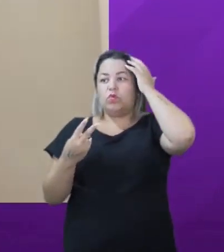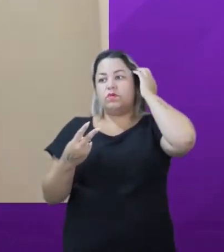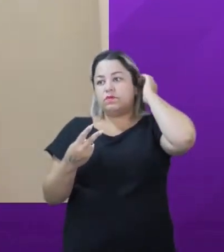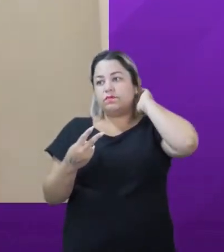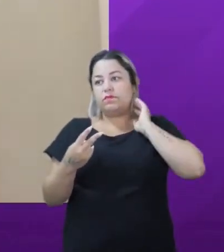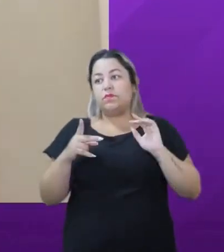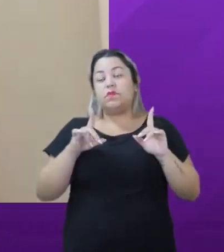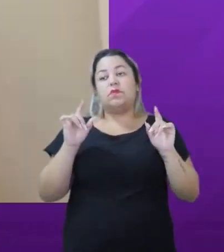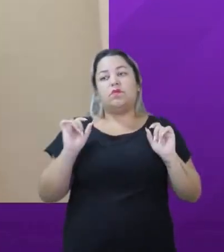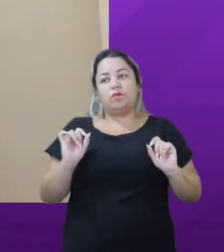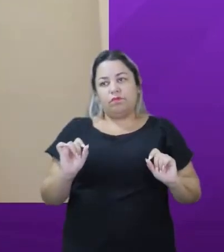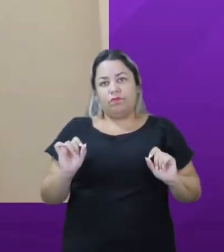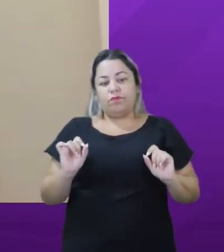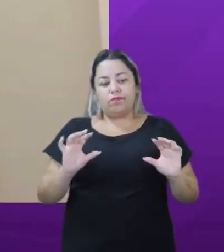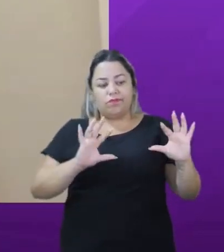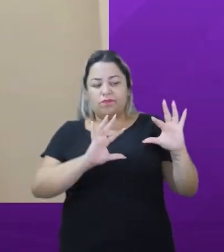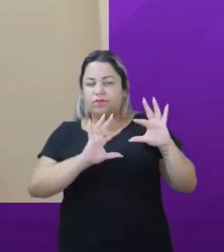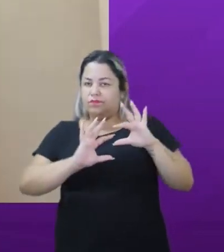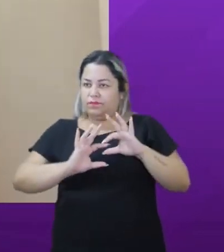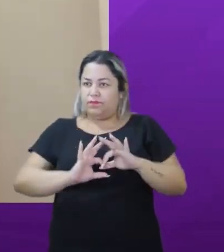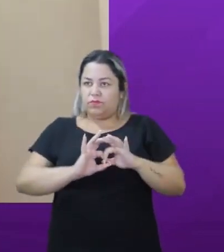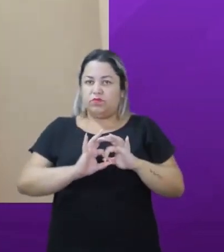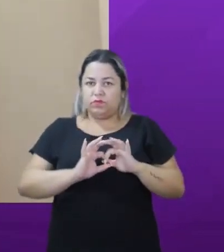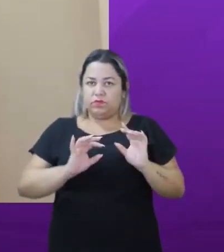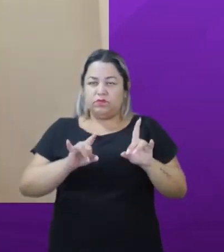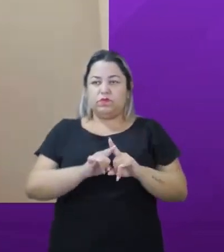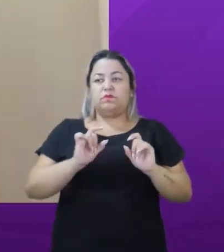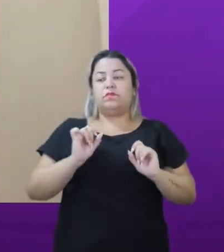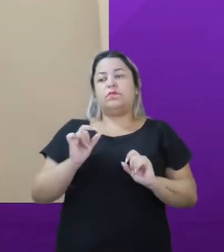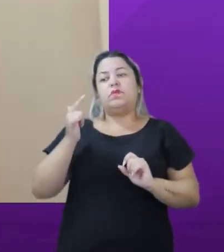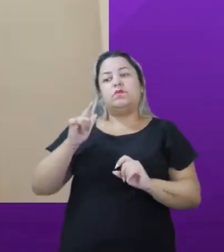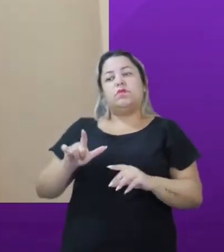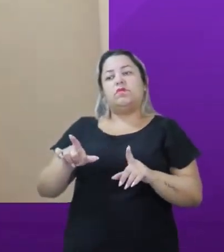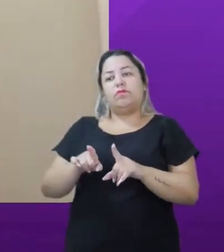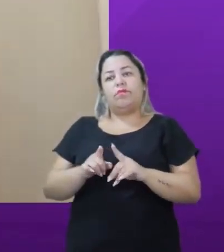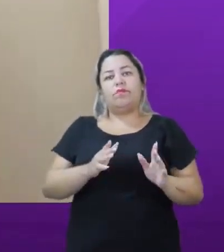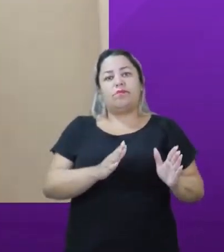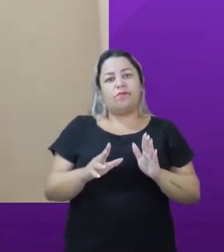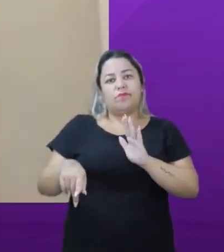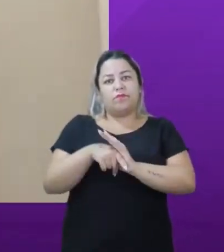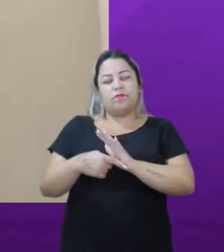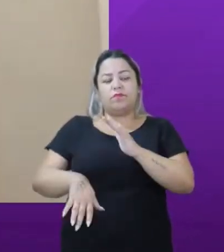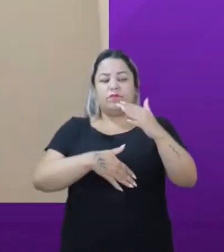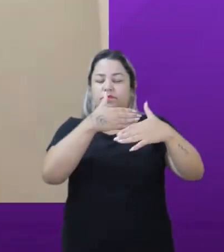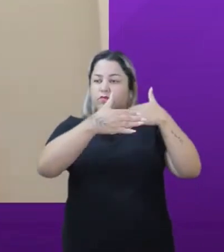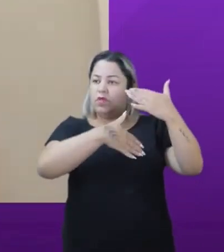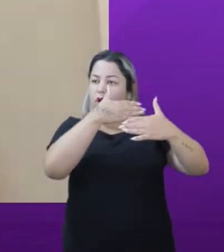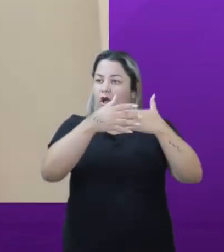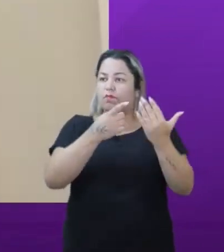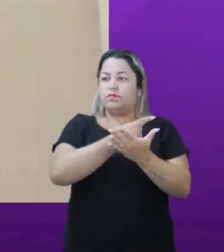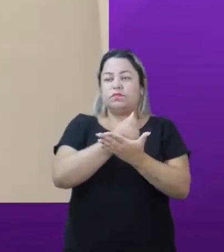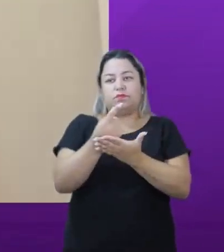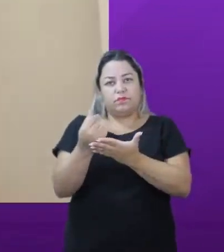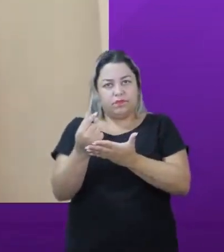assim, que esse contexto, né, de um estágio próprio de desenvolvimento do capitalismo